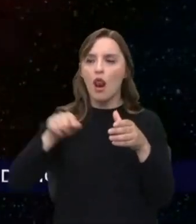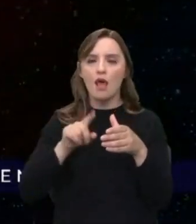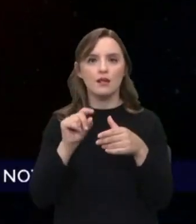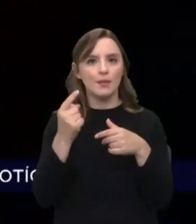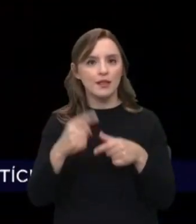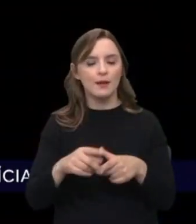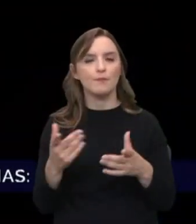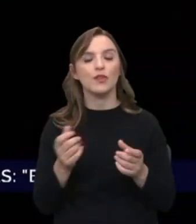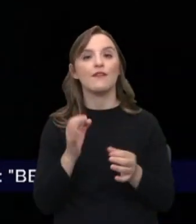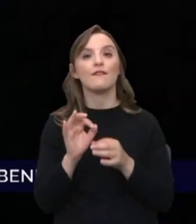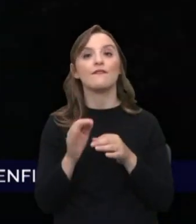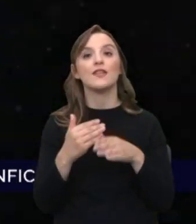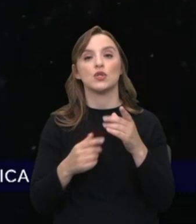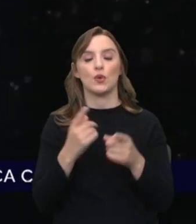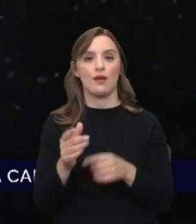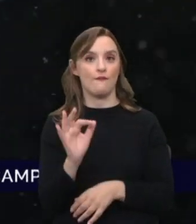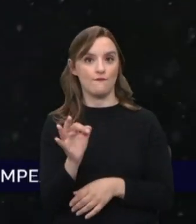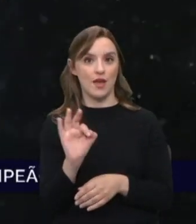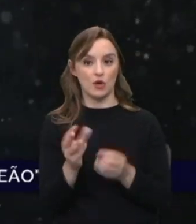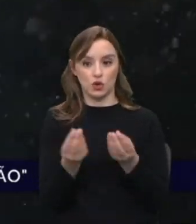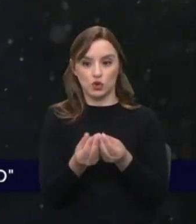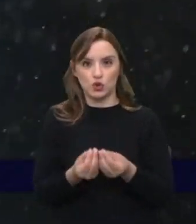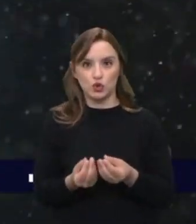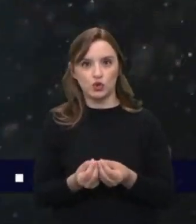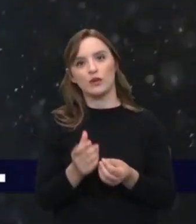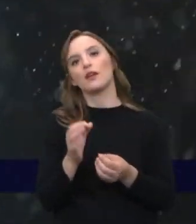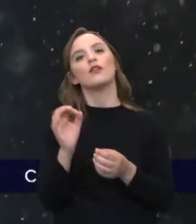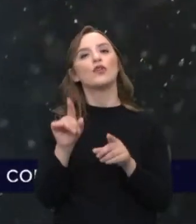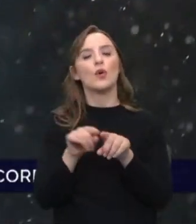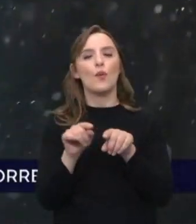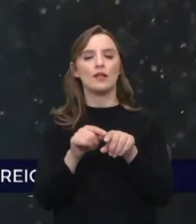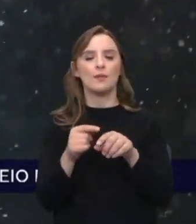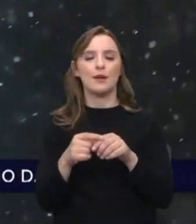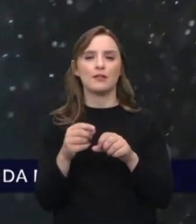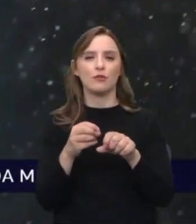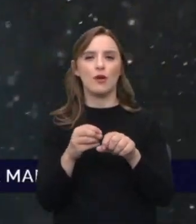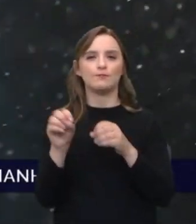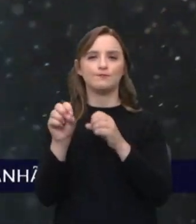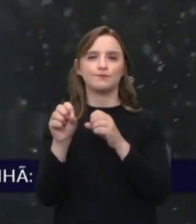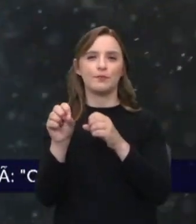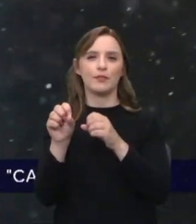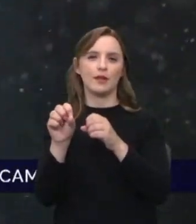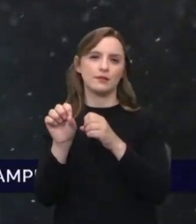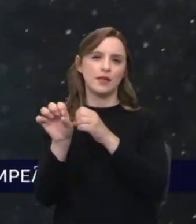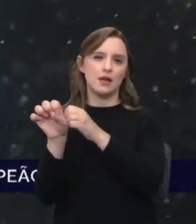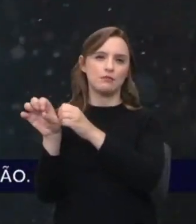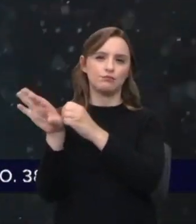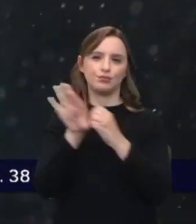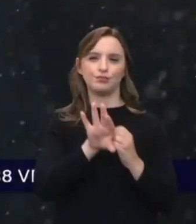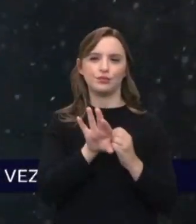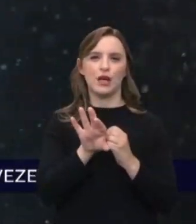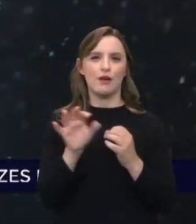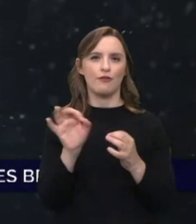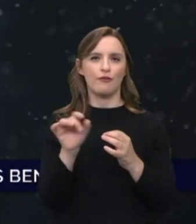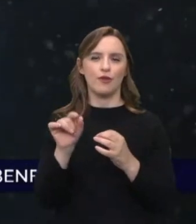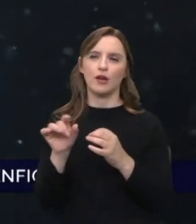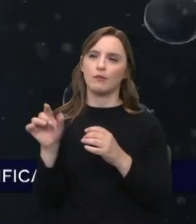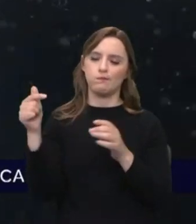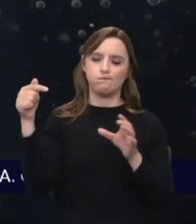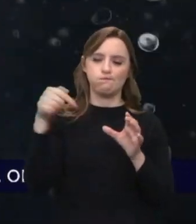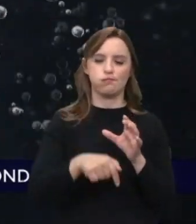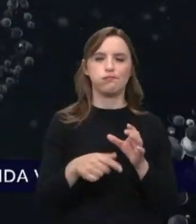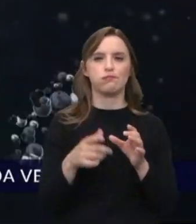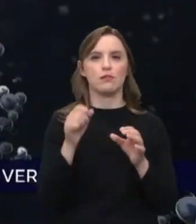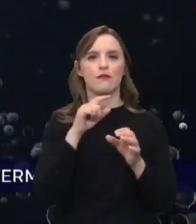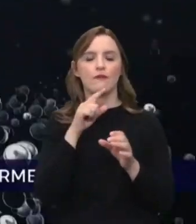partículas de ferro, juntaram meteoritos de vários graus, de vários tamanhos, tais como cinzas vulcânicas de vários tamanhos, e tudo